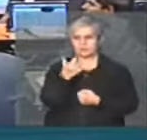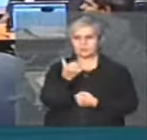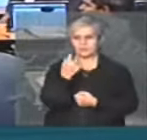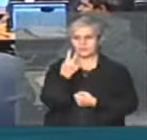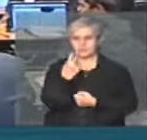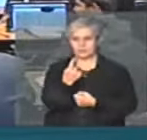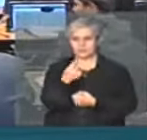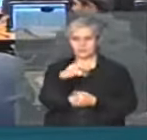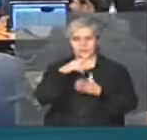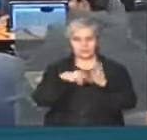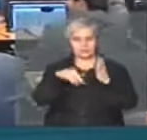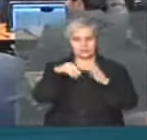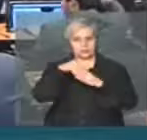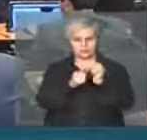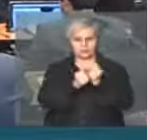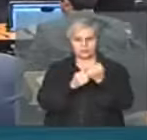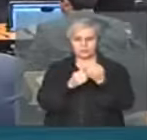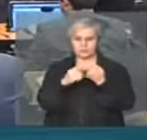interno.